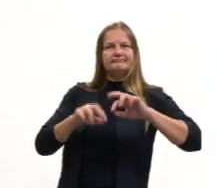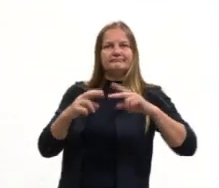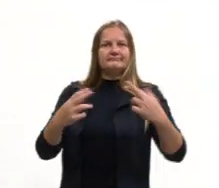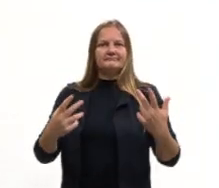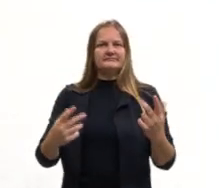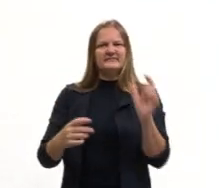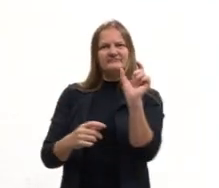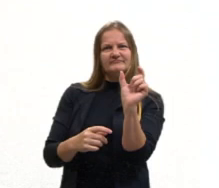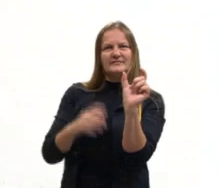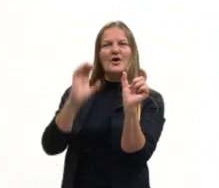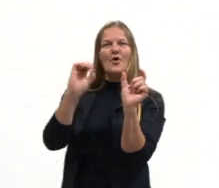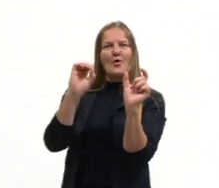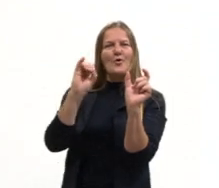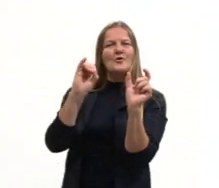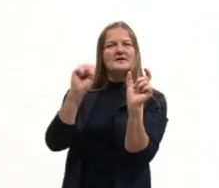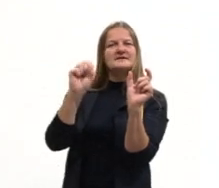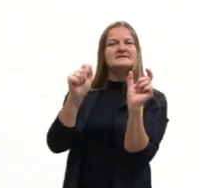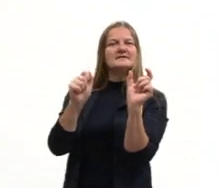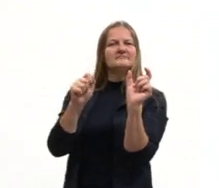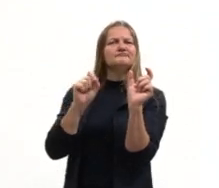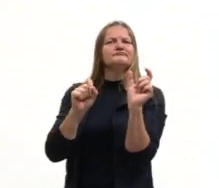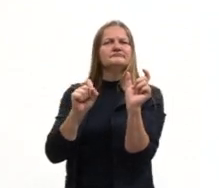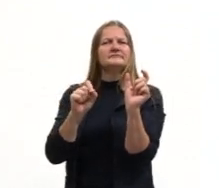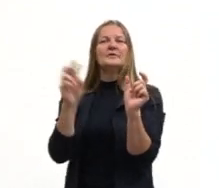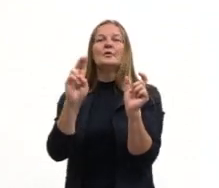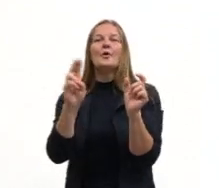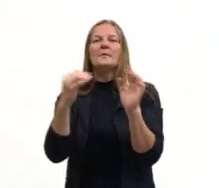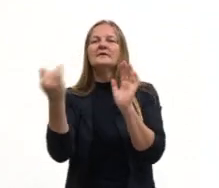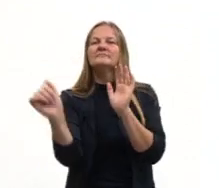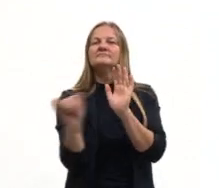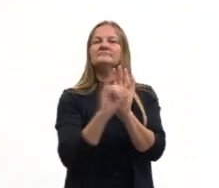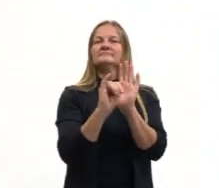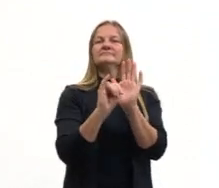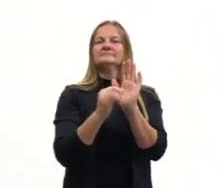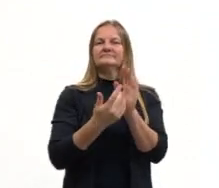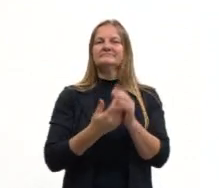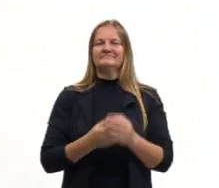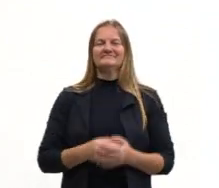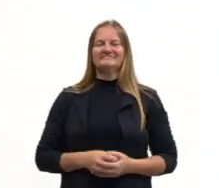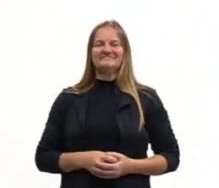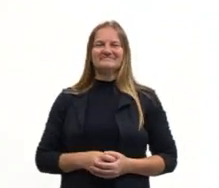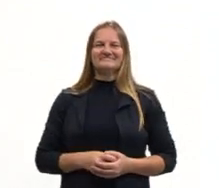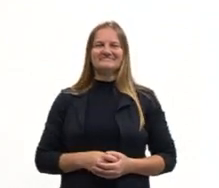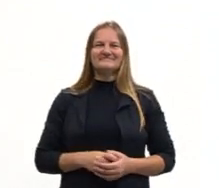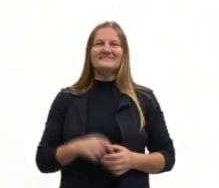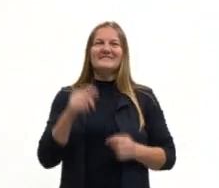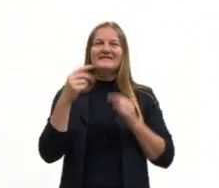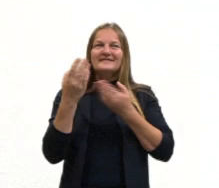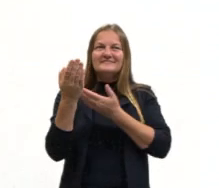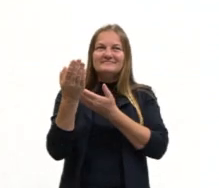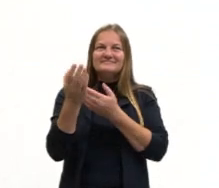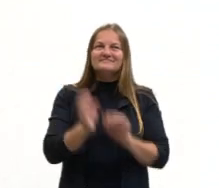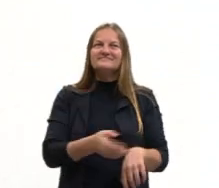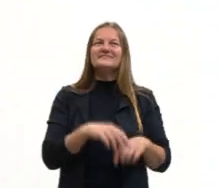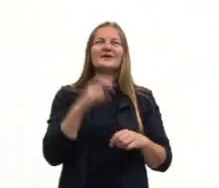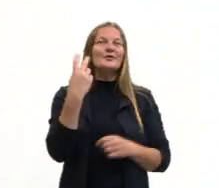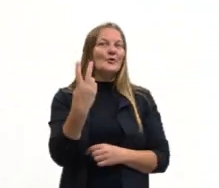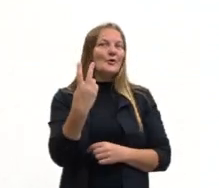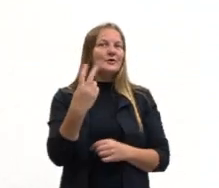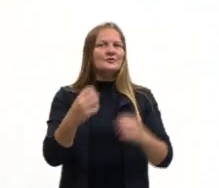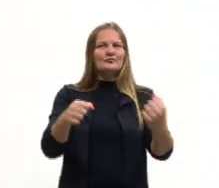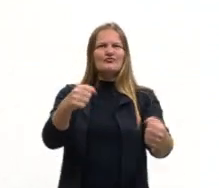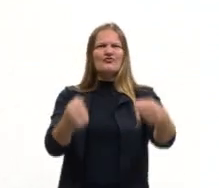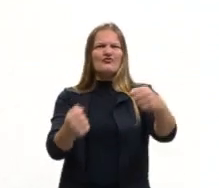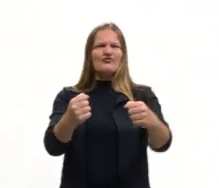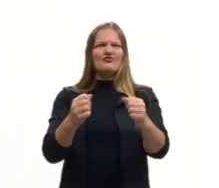simplesmente a essa coisa aqui para mudar um nome né específico bom então aqui E essas duas coisas que